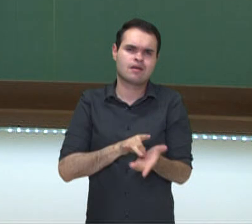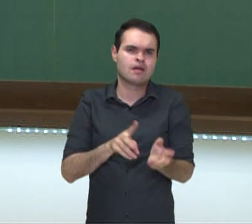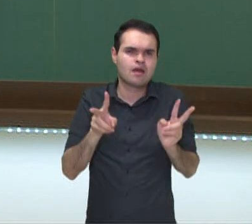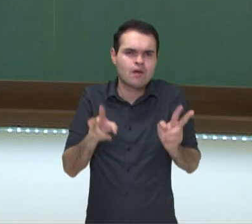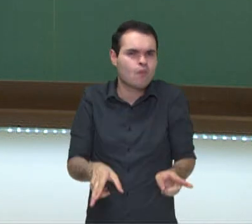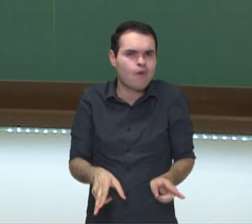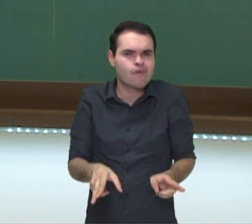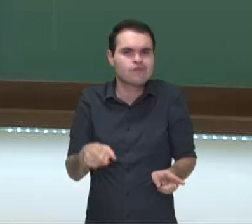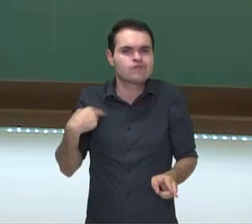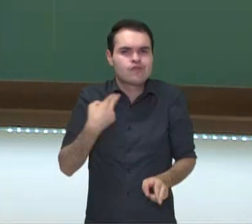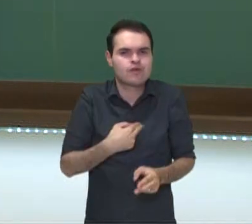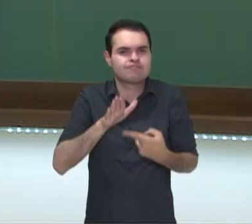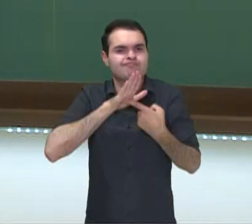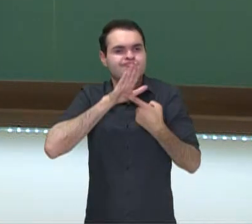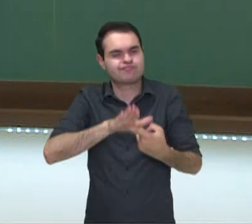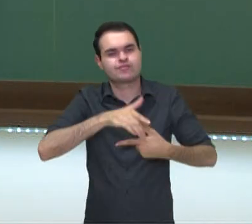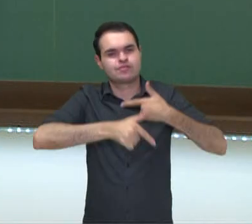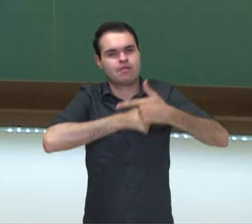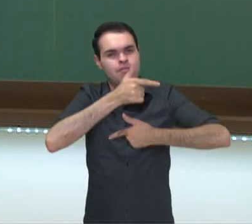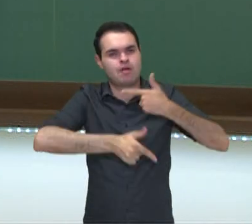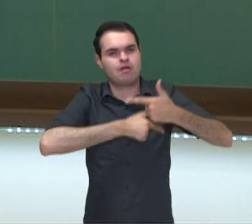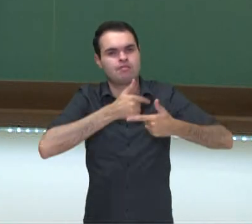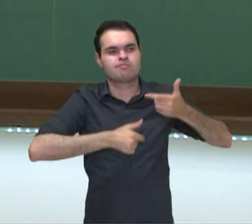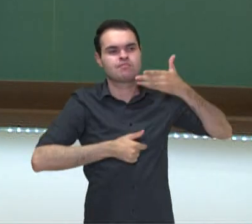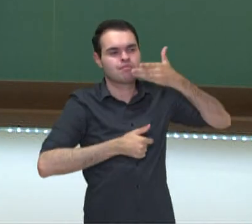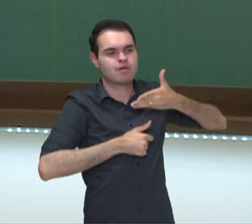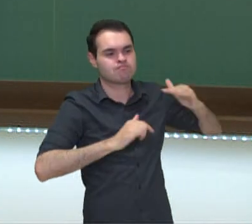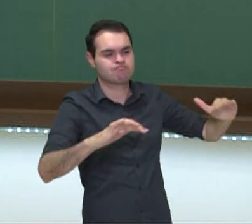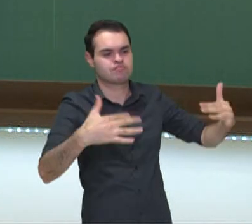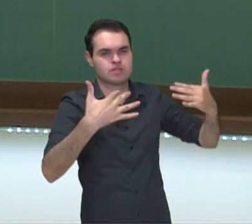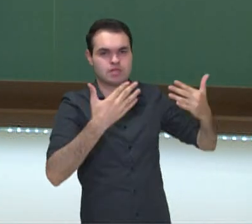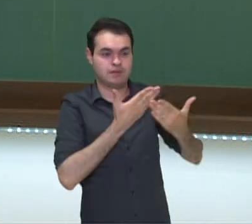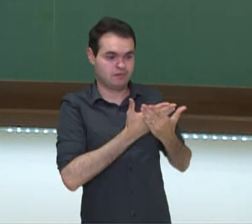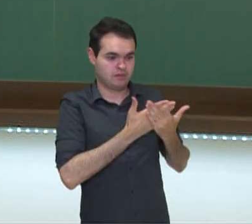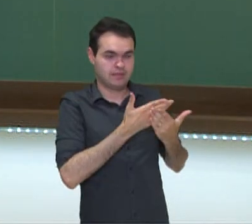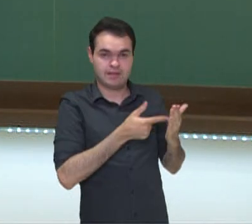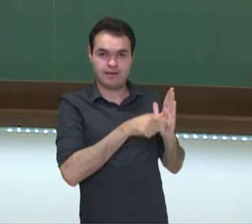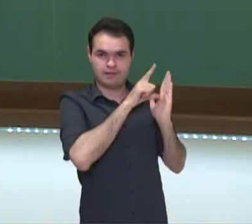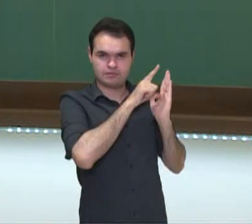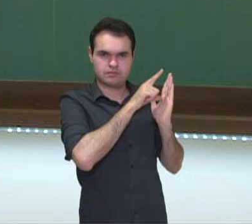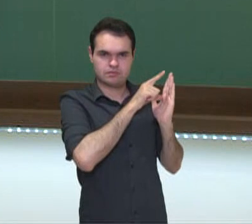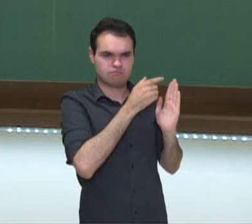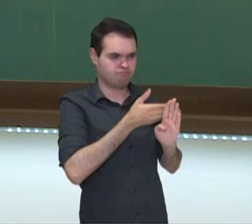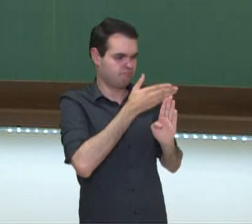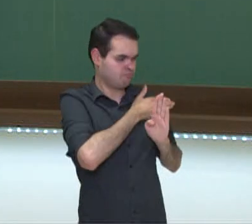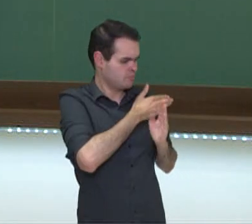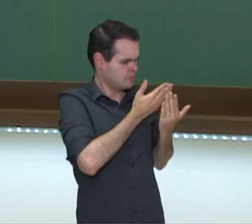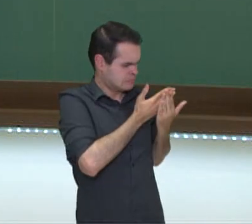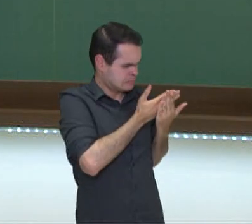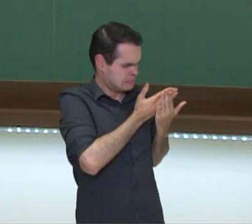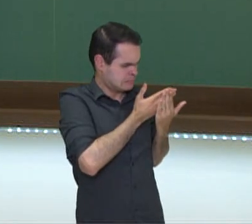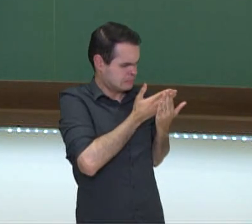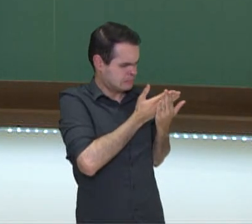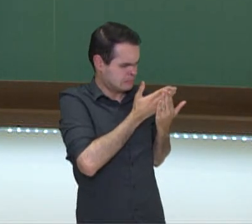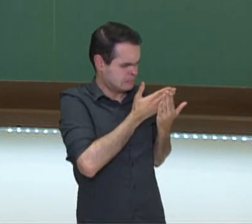um trabalho, falar em público, sempre que nós estudamos e temos domínio de um tema, temos repertório,